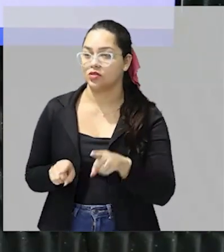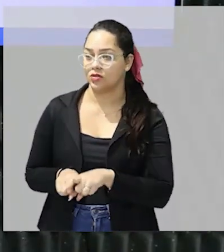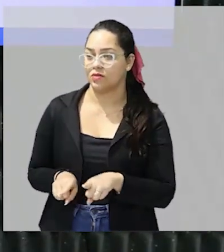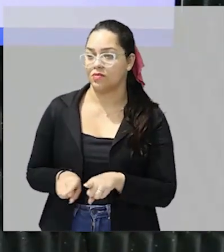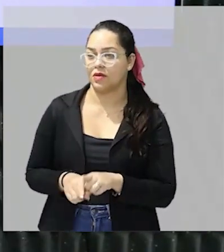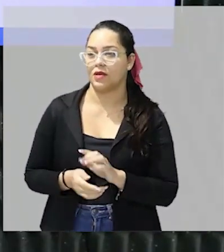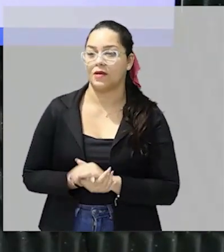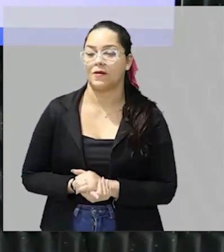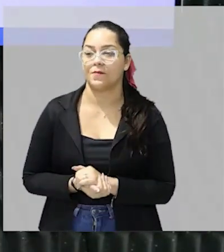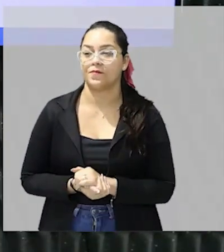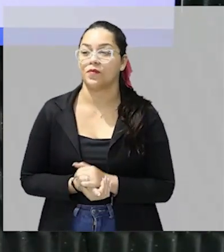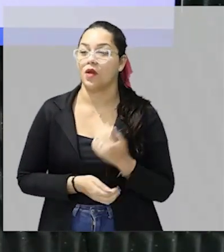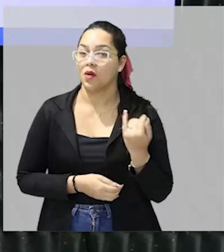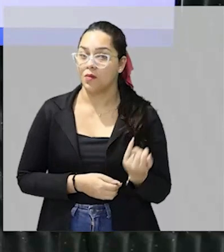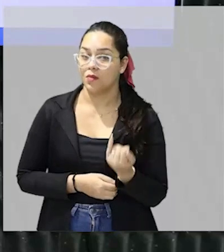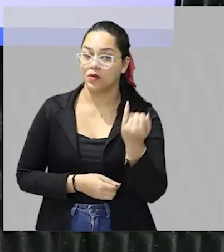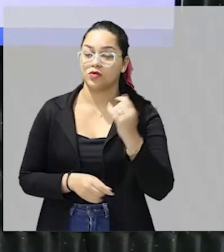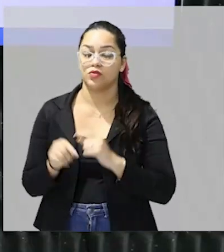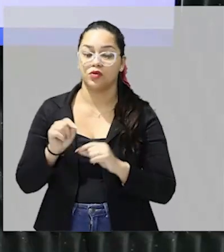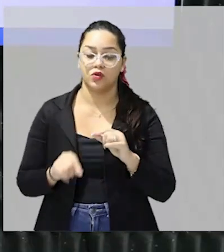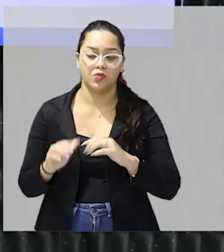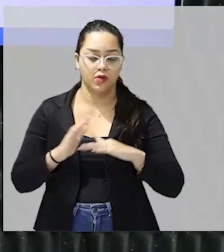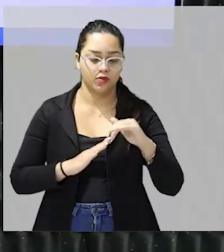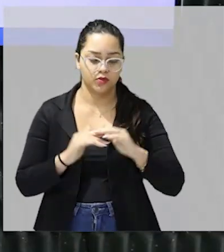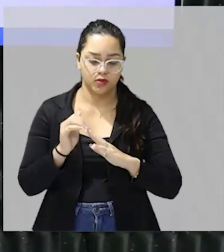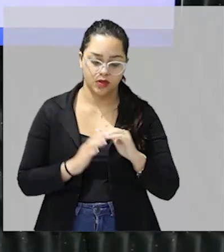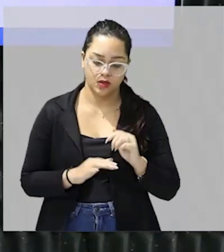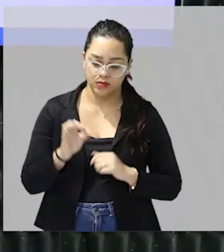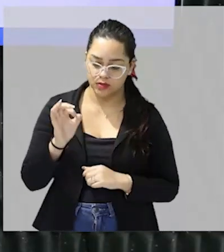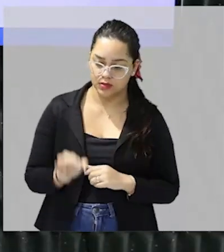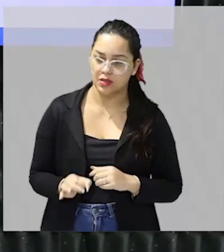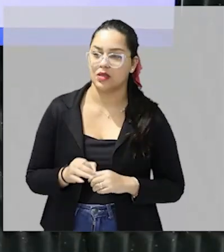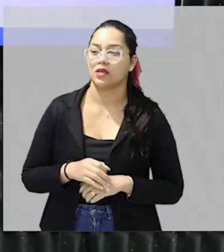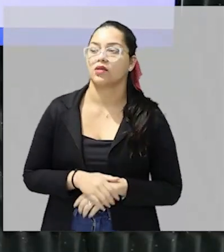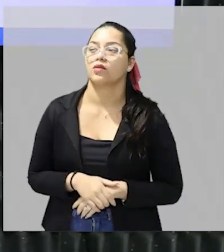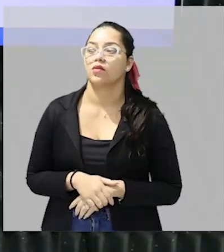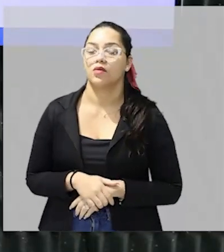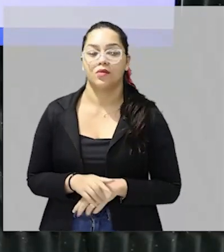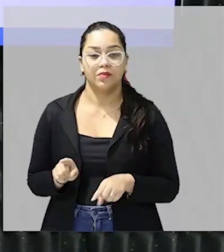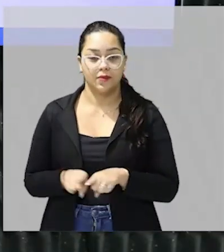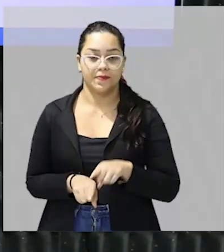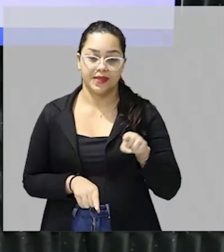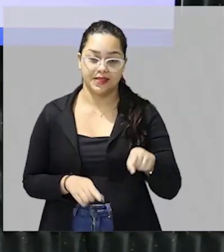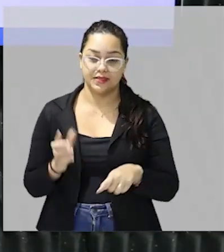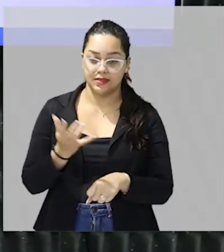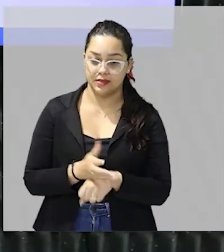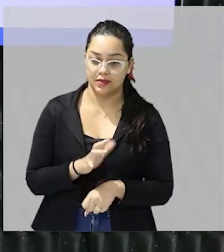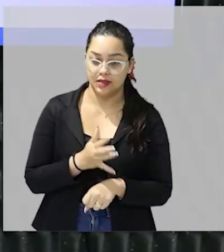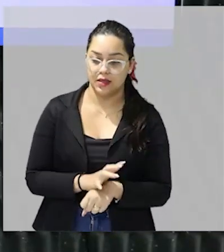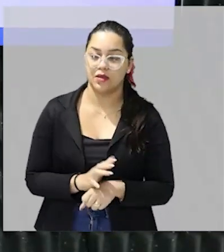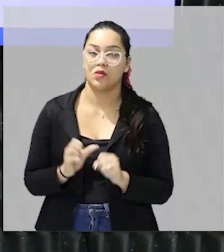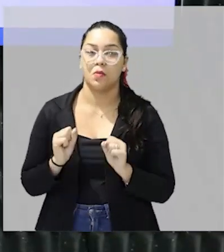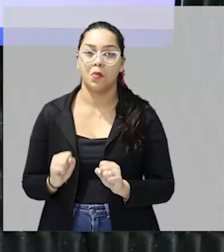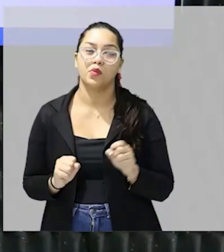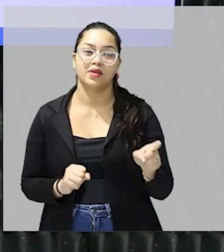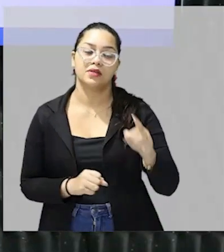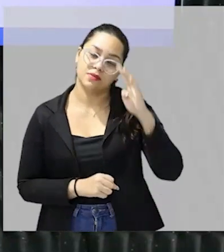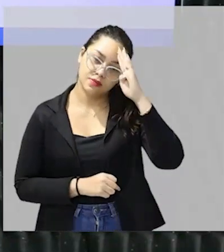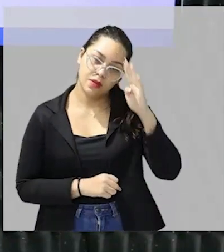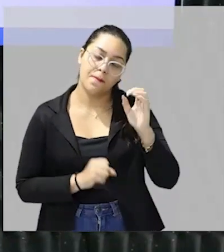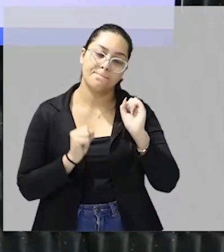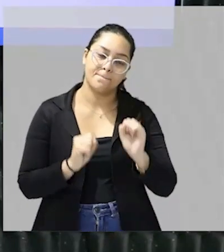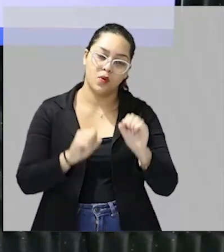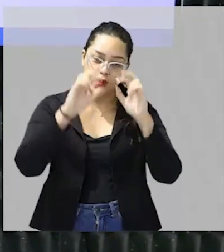esportivo. Por isso a importância de um profissional qualificado estar acompanhando, periodizar esse treino, para que esses princípios eles